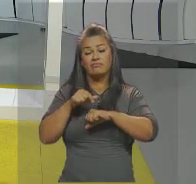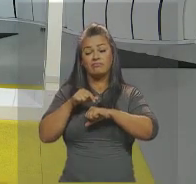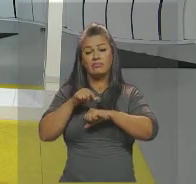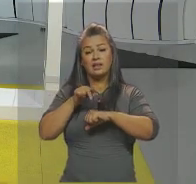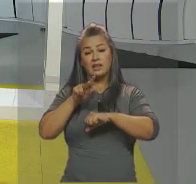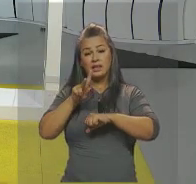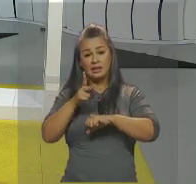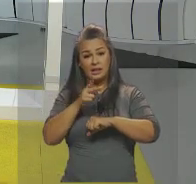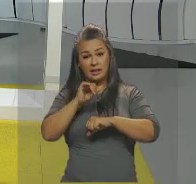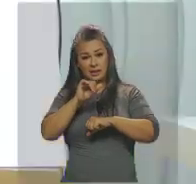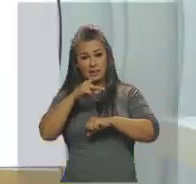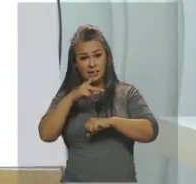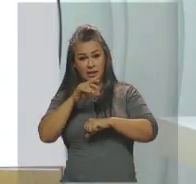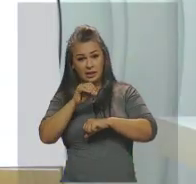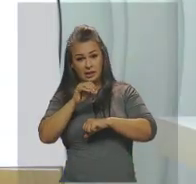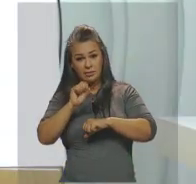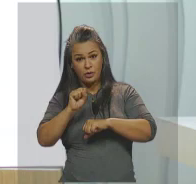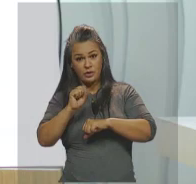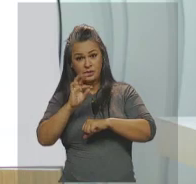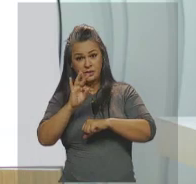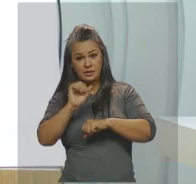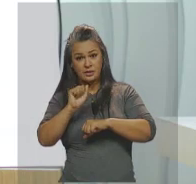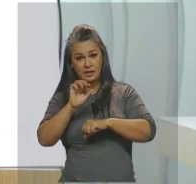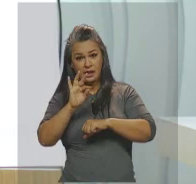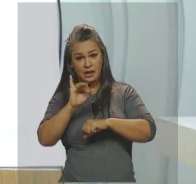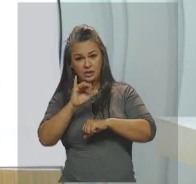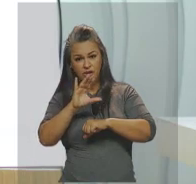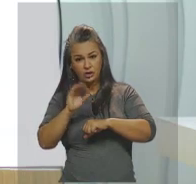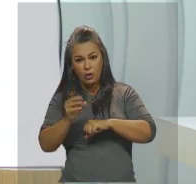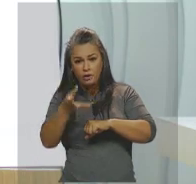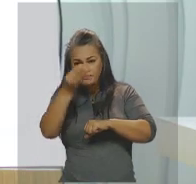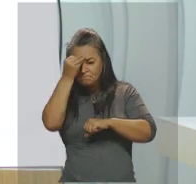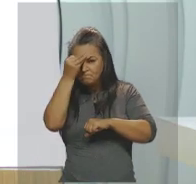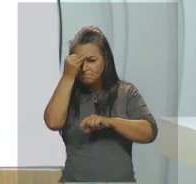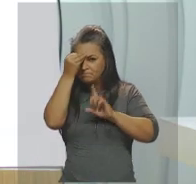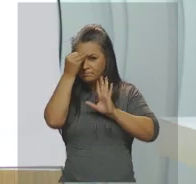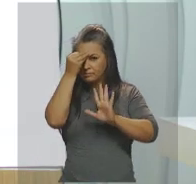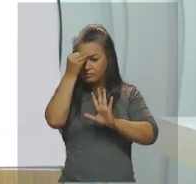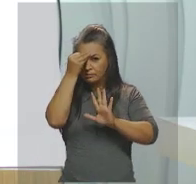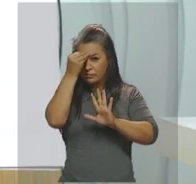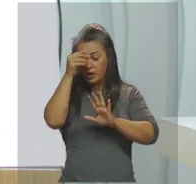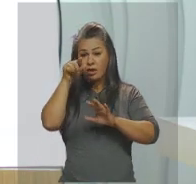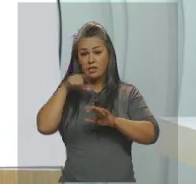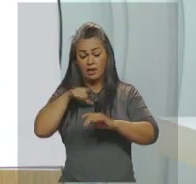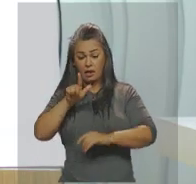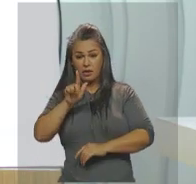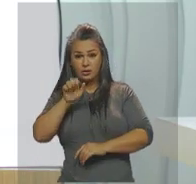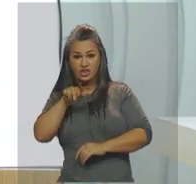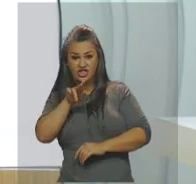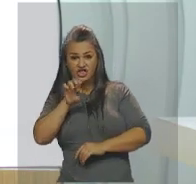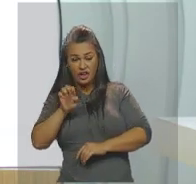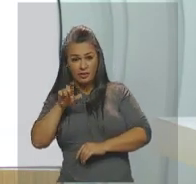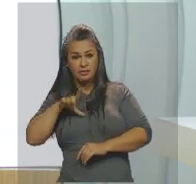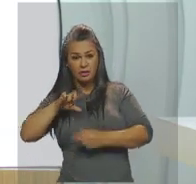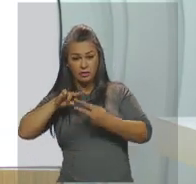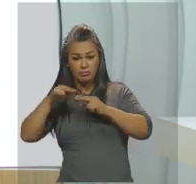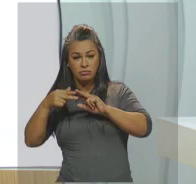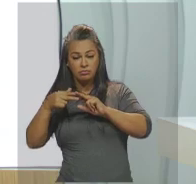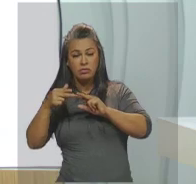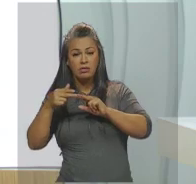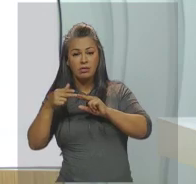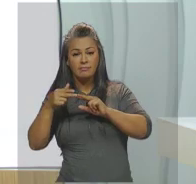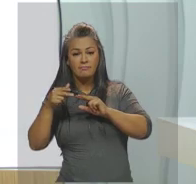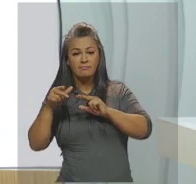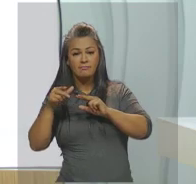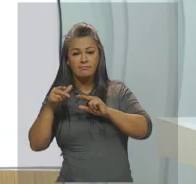hipostático. Gravem bem esse nome na hora das questões. O gene, então, que vai ser inibido, eu chamo ele de alelo hipostático.